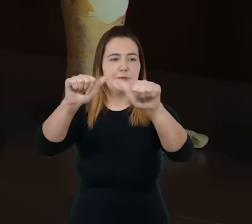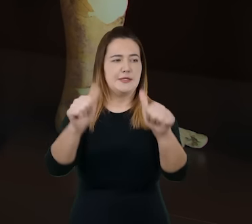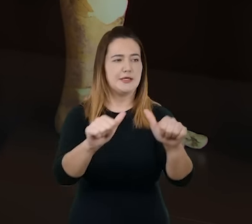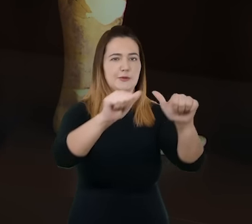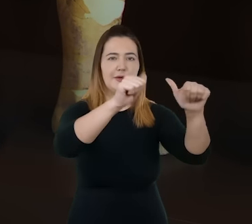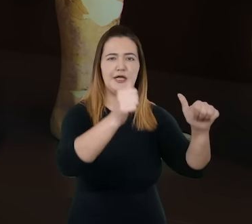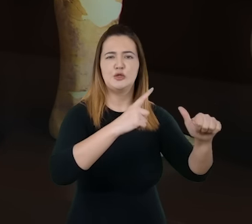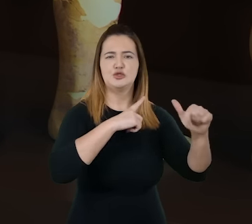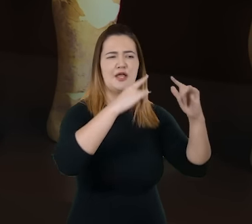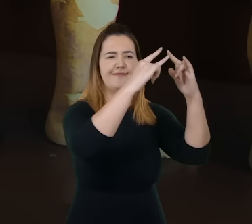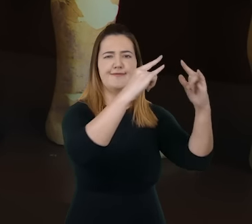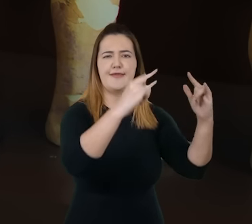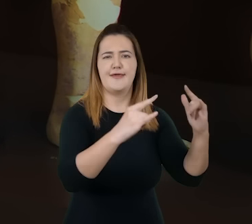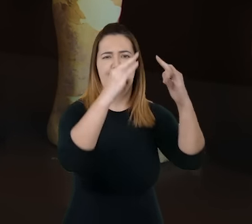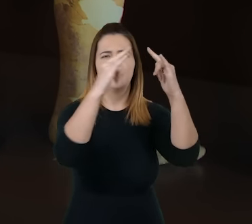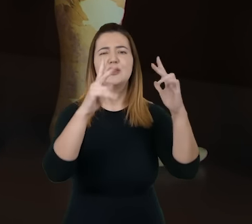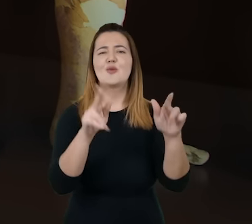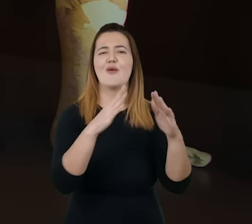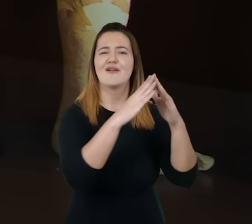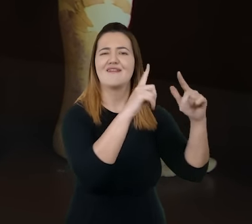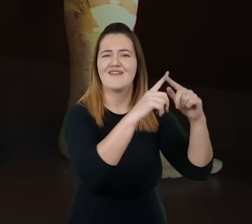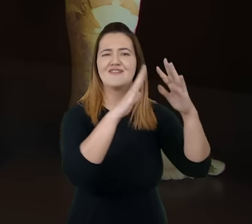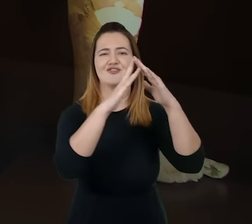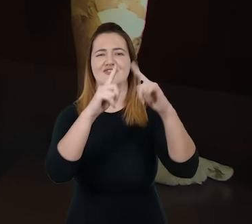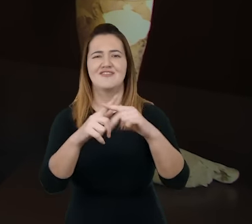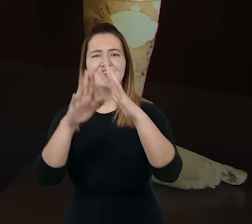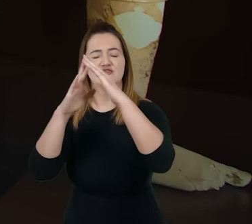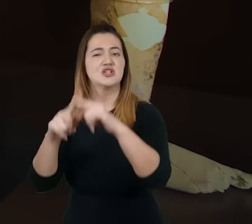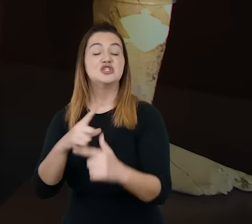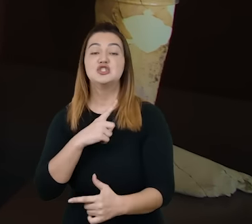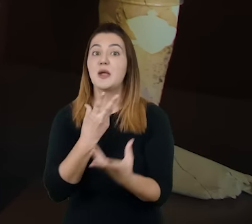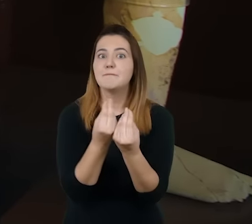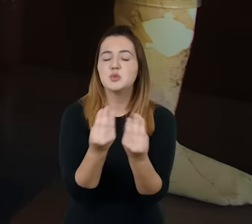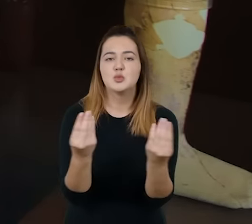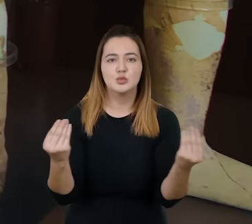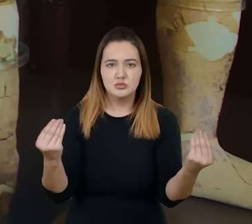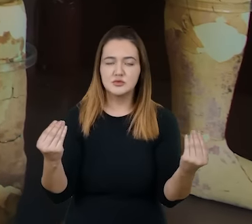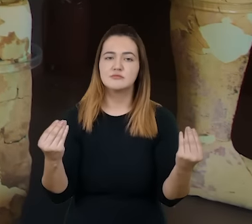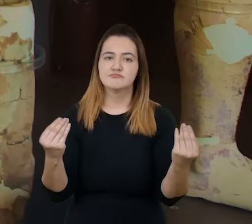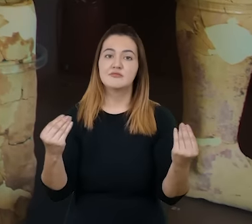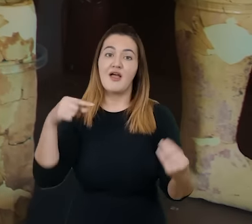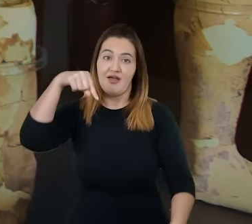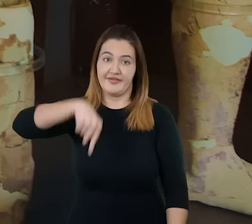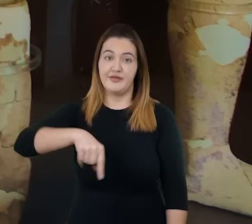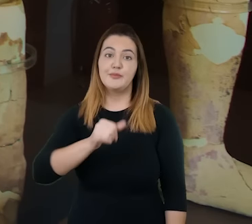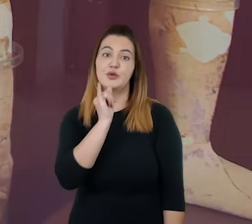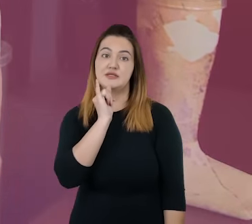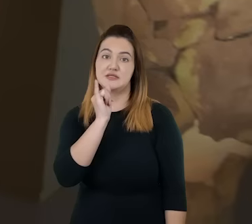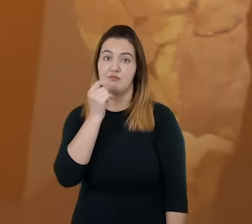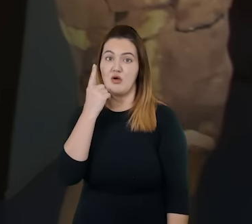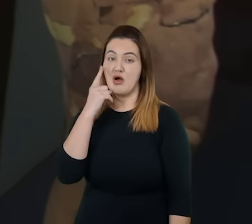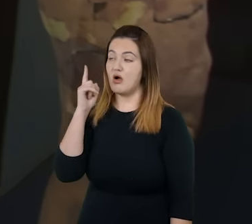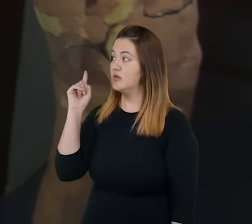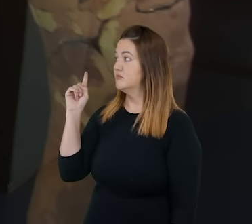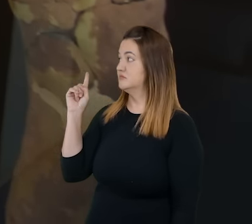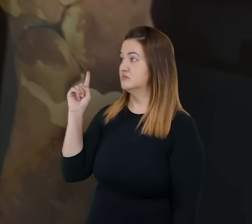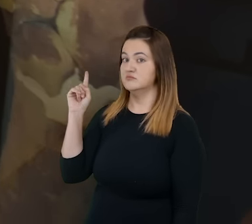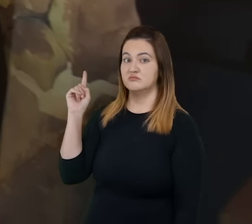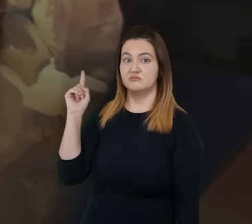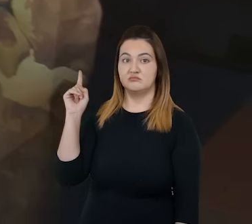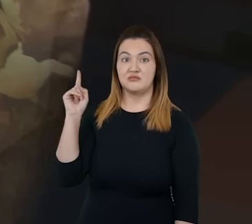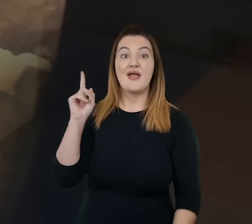vai ver templos de vários deuses que eram adorados aqui, deuses pagãos, é claro. Aqui, por exemplo, eu tenho vários pedaços feitos